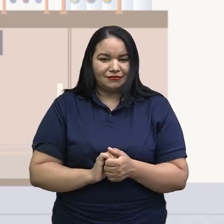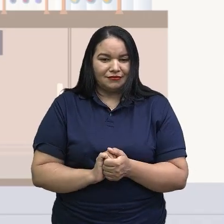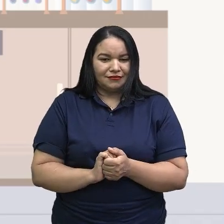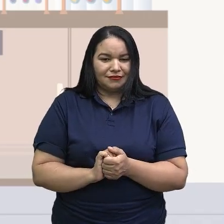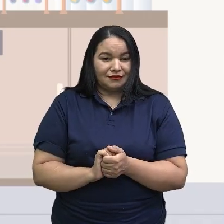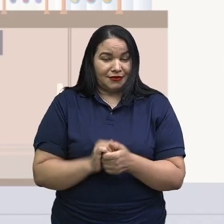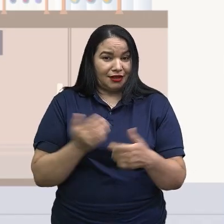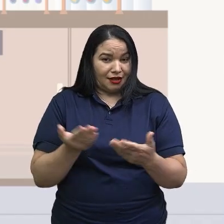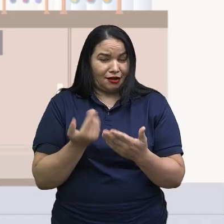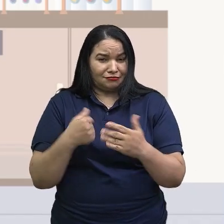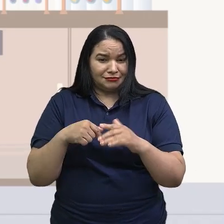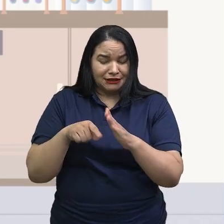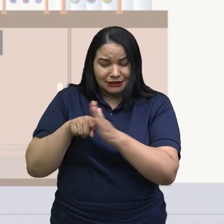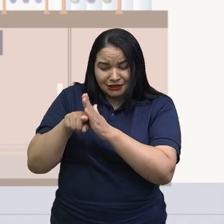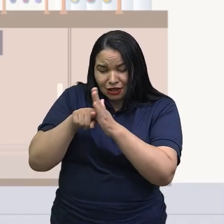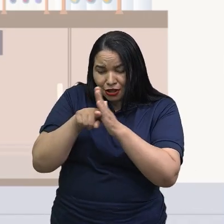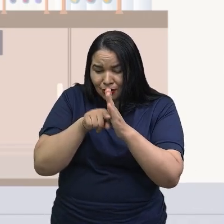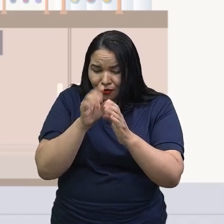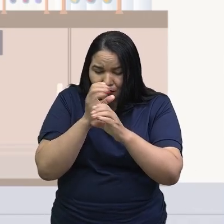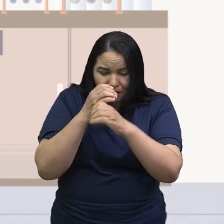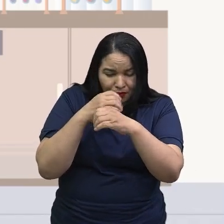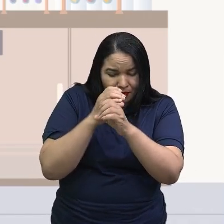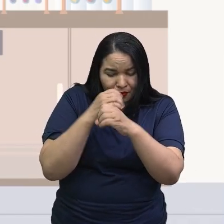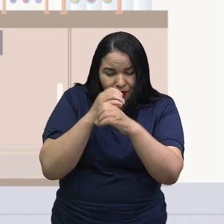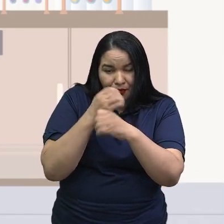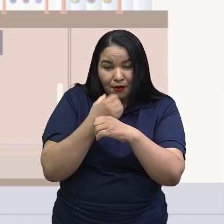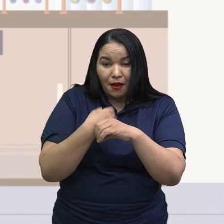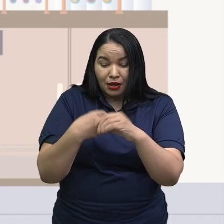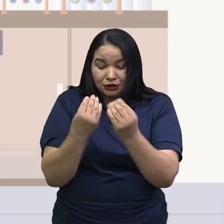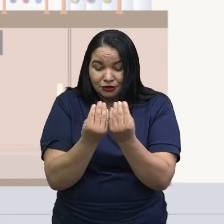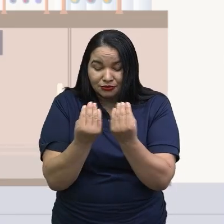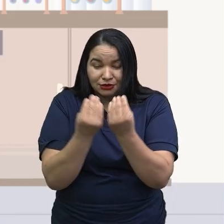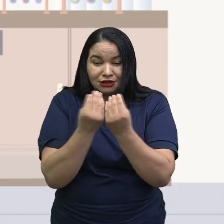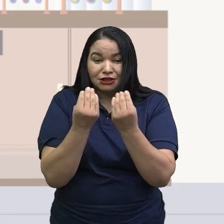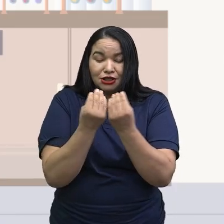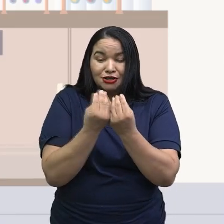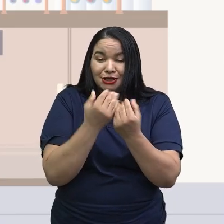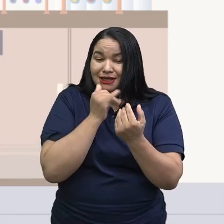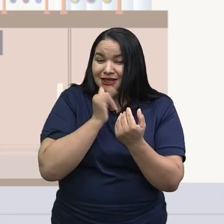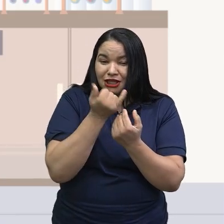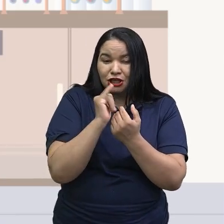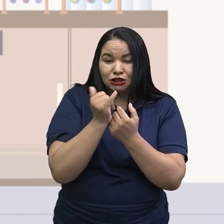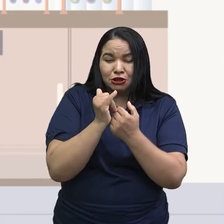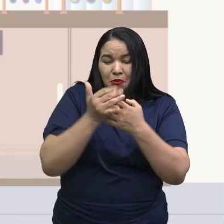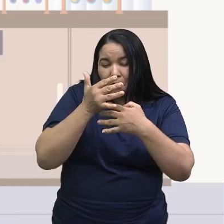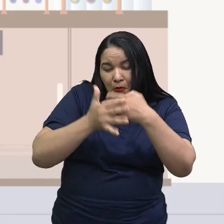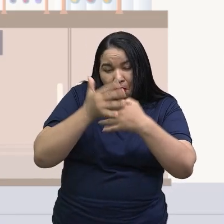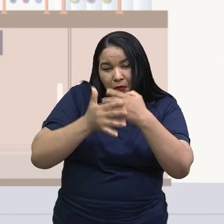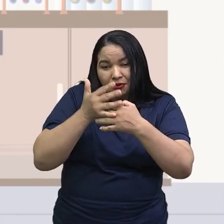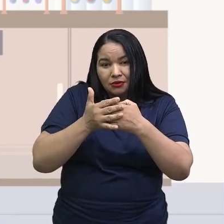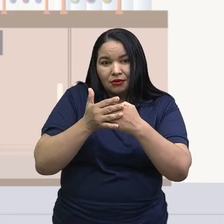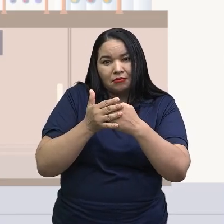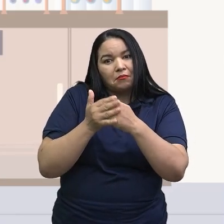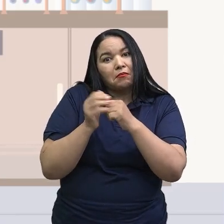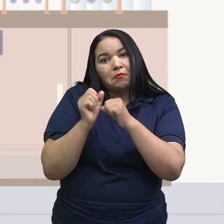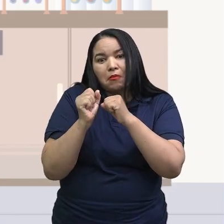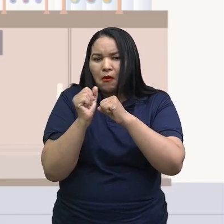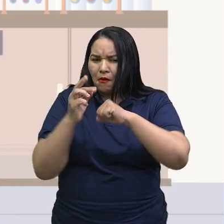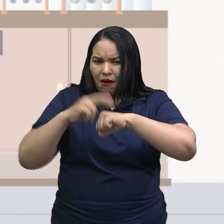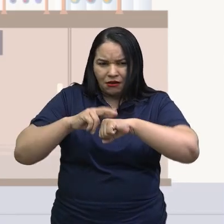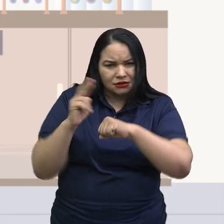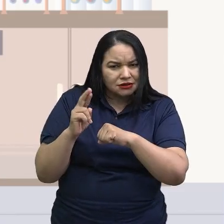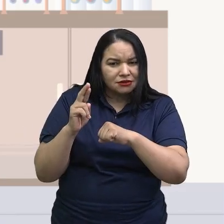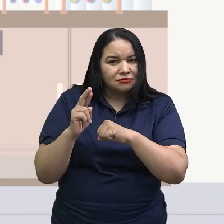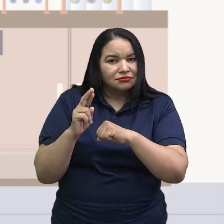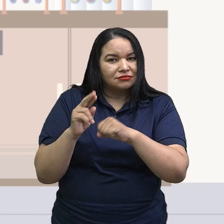Minhas primeiras análises mostraram que o material emite uma energia invisível. Seria a radiação? Mas